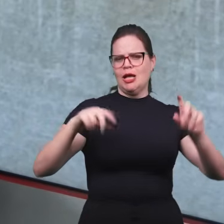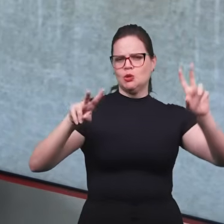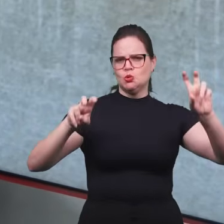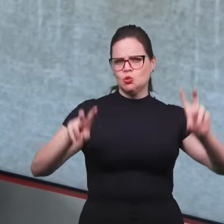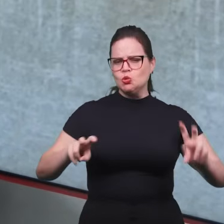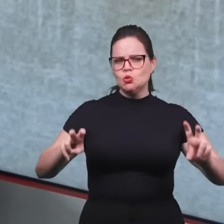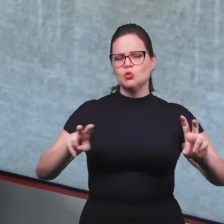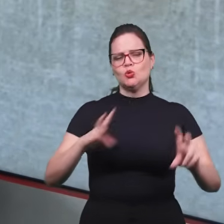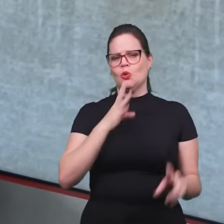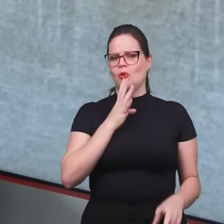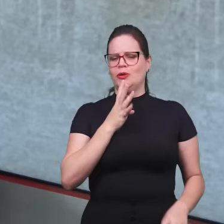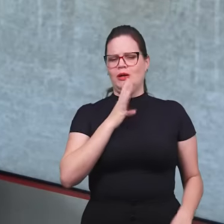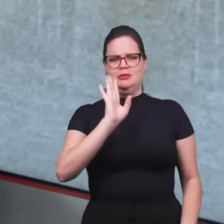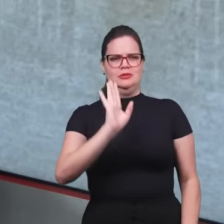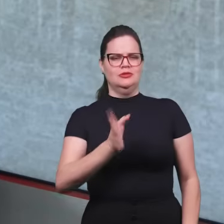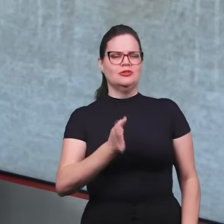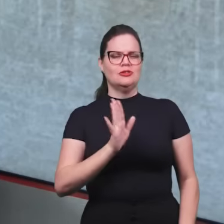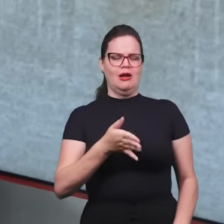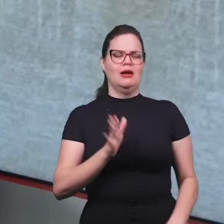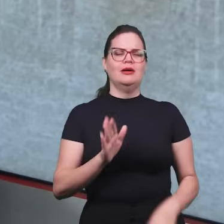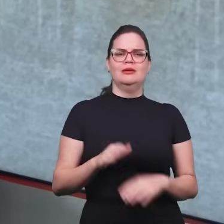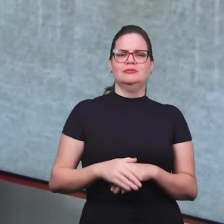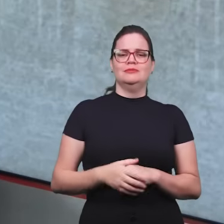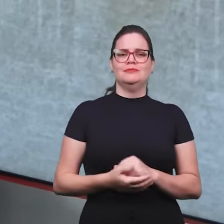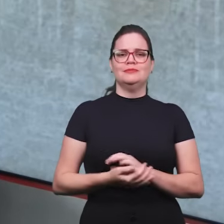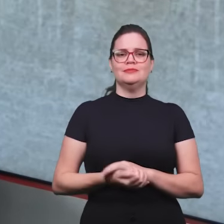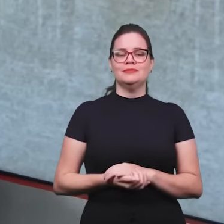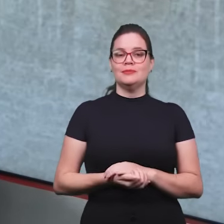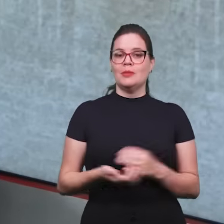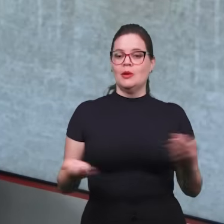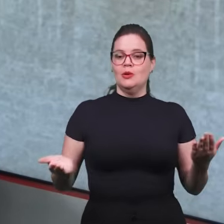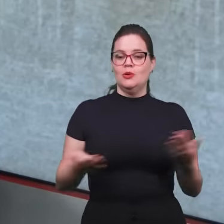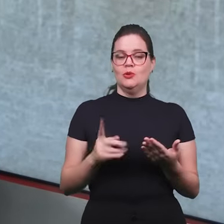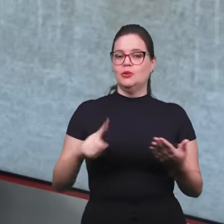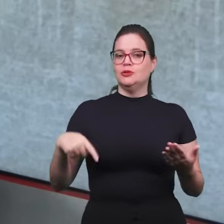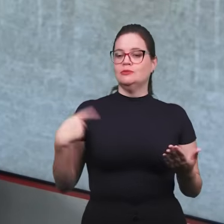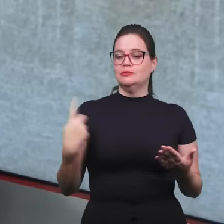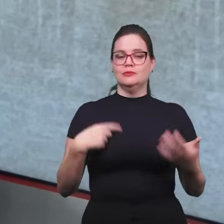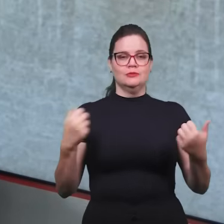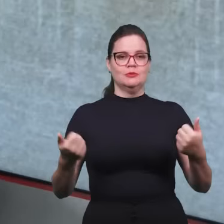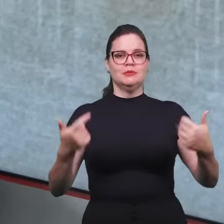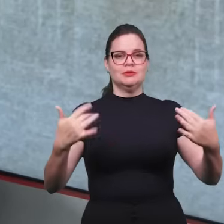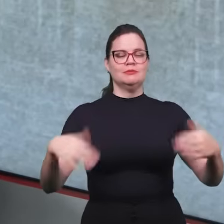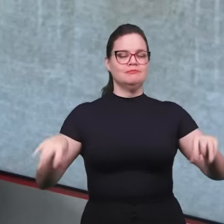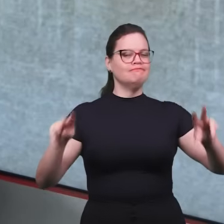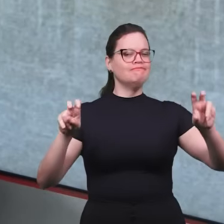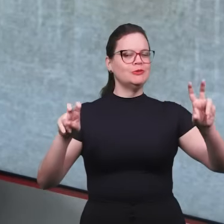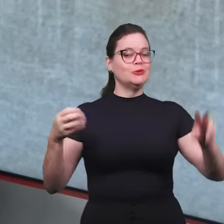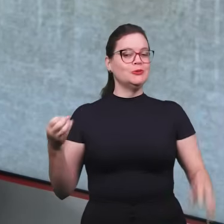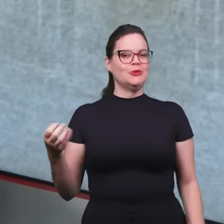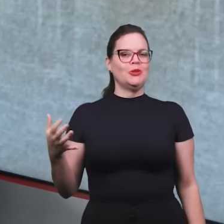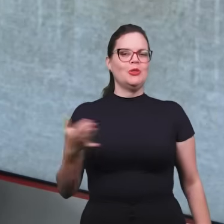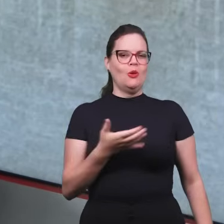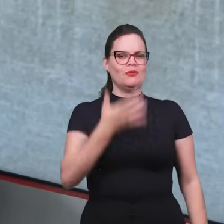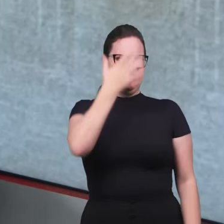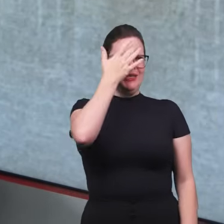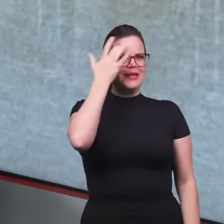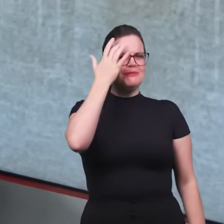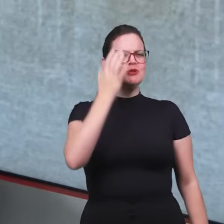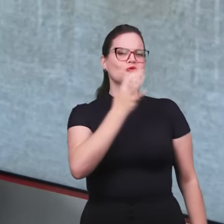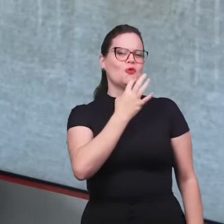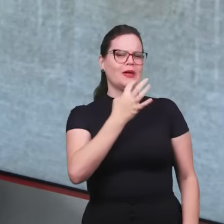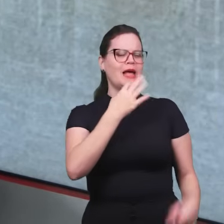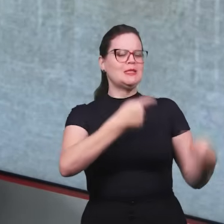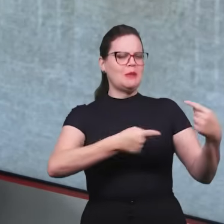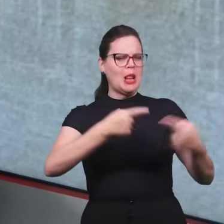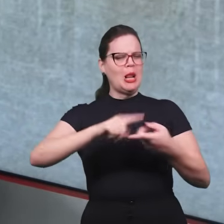básicas porque são doutrinas de assuntos conhecidos de várias pessoas. E hoje nós vamos abordar mais um assunto que, por sinal, é muito